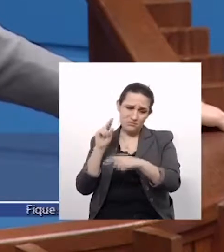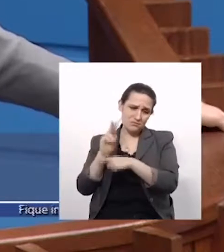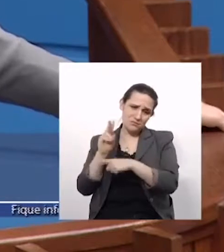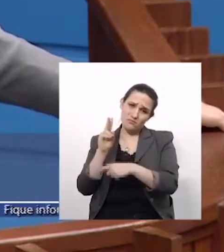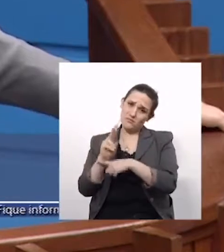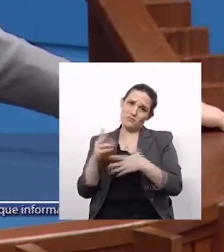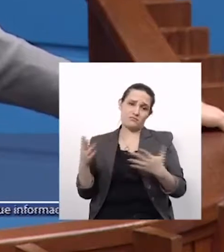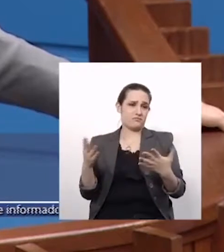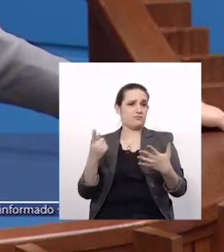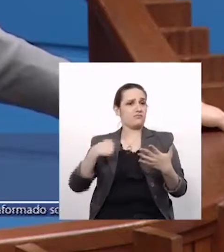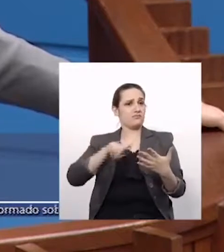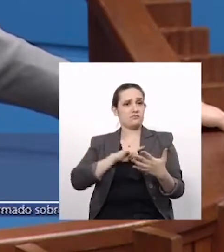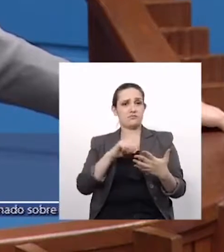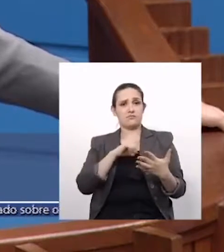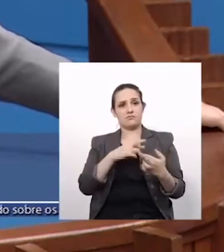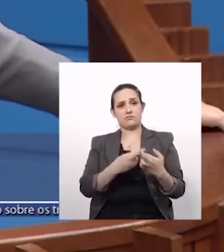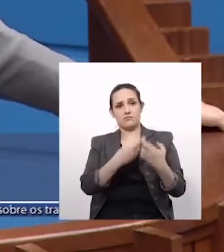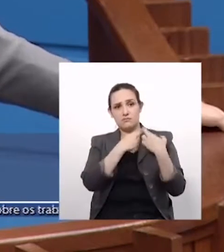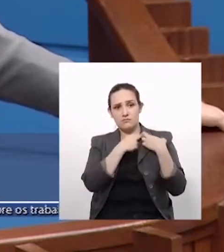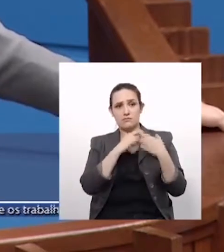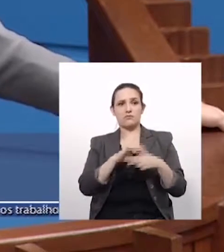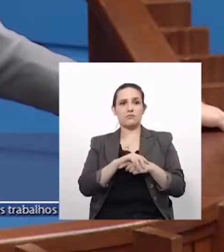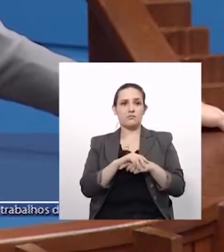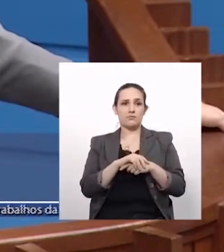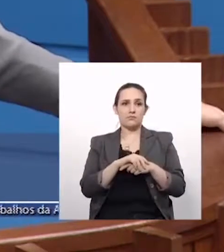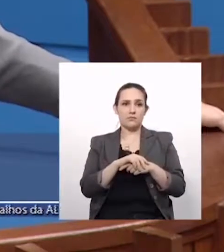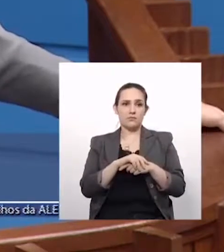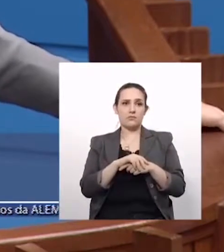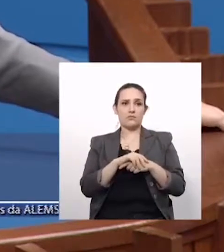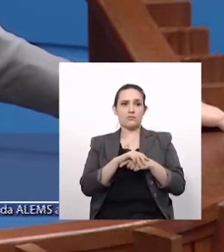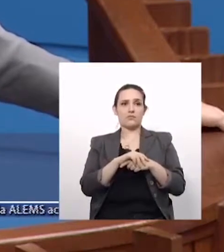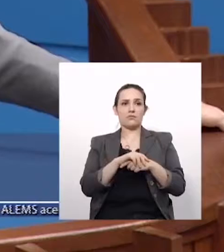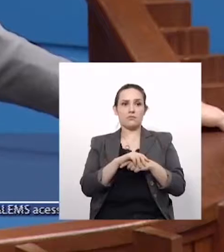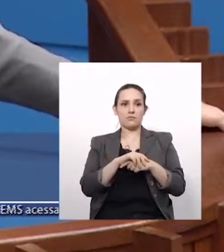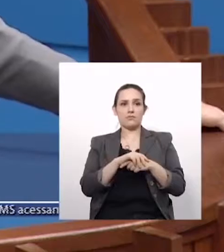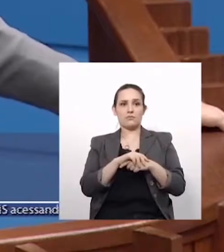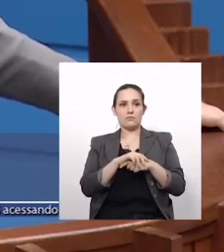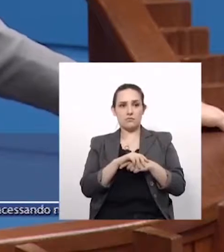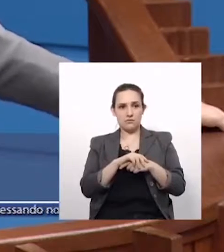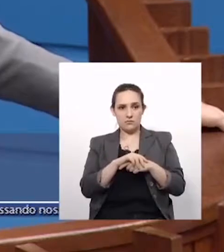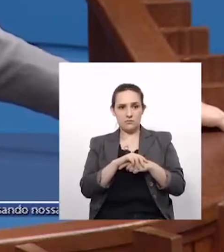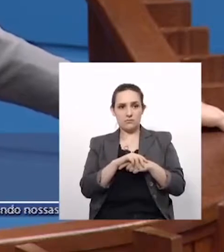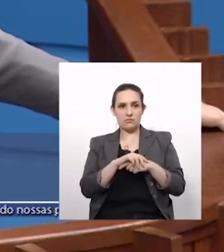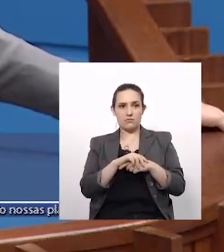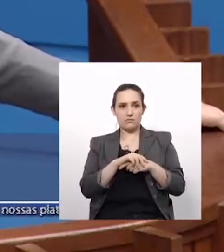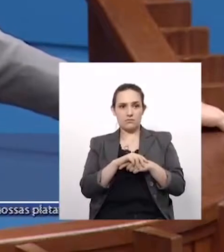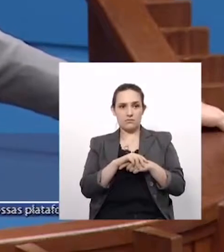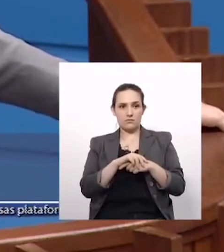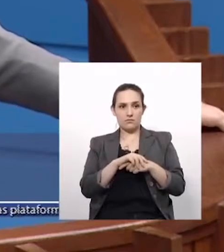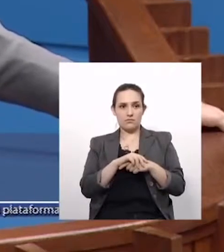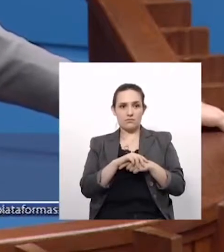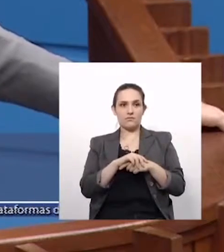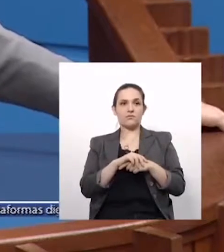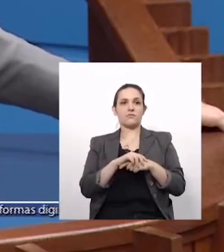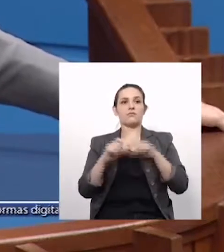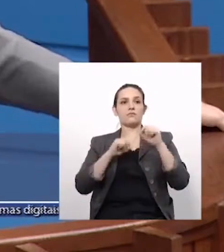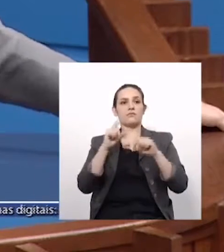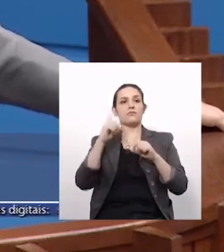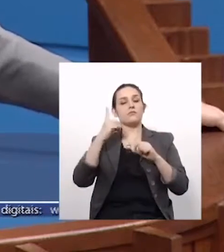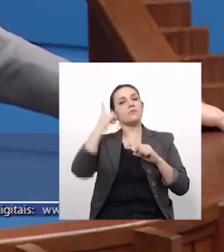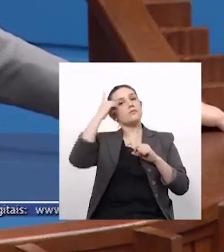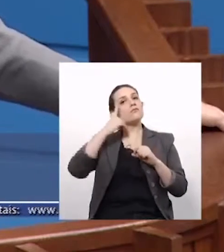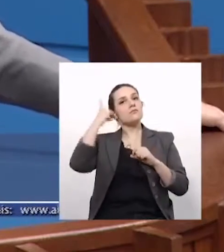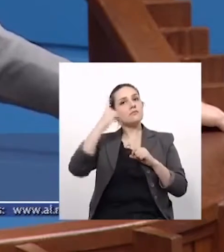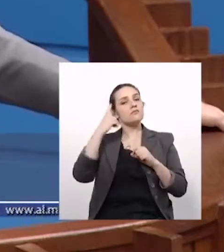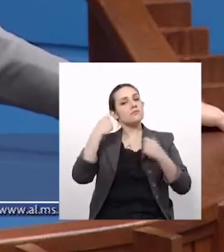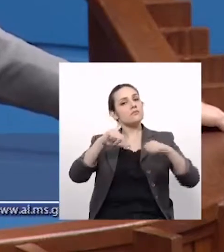temos responsabilidades. Todos nós temos responsabilidades. O parlamentar federal ele tem que apresentar qual a medida